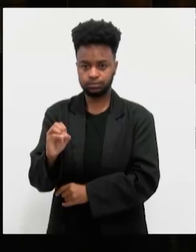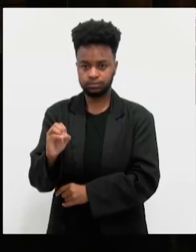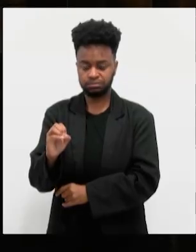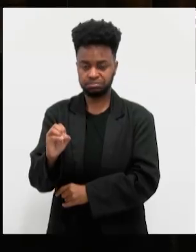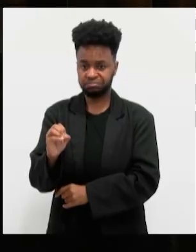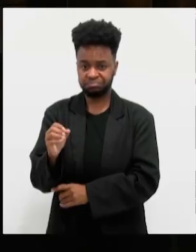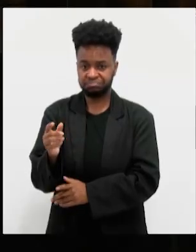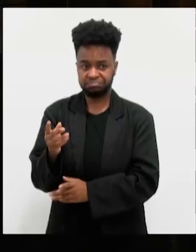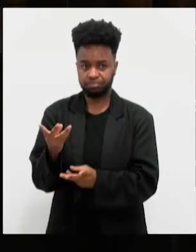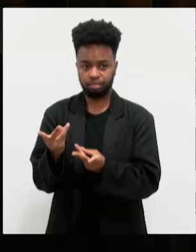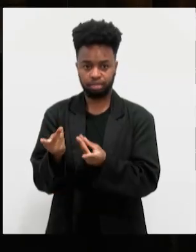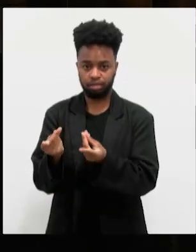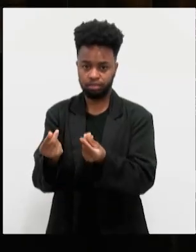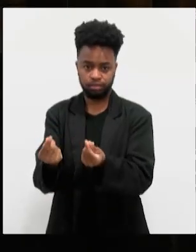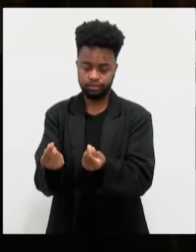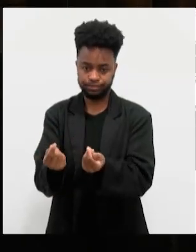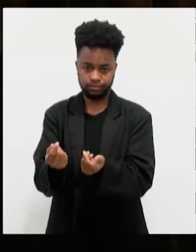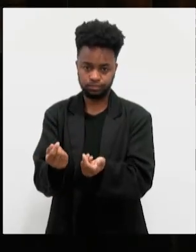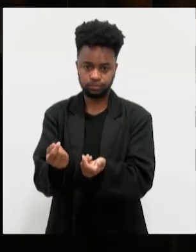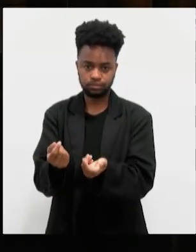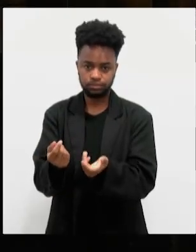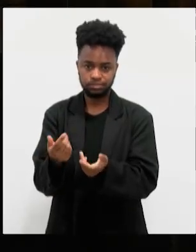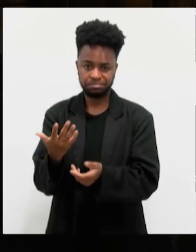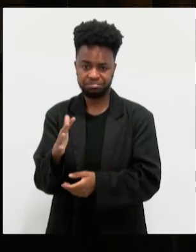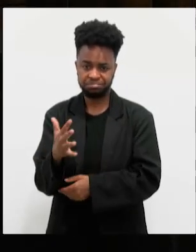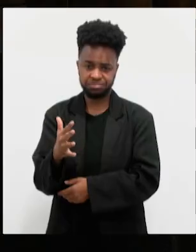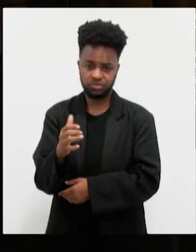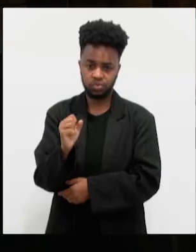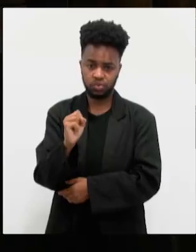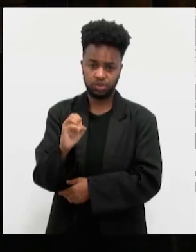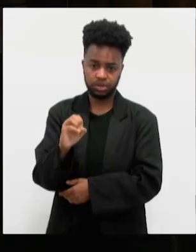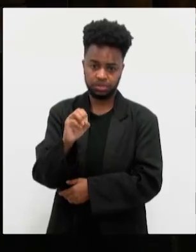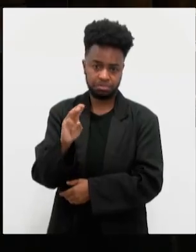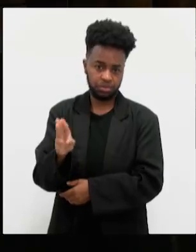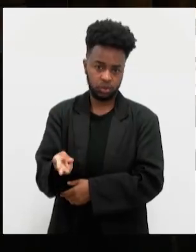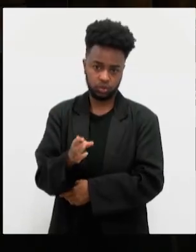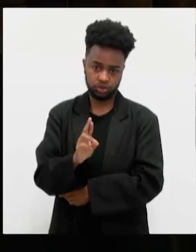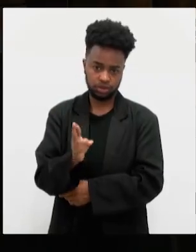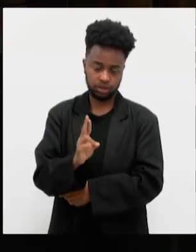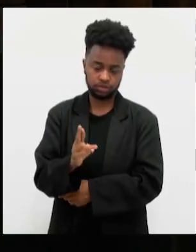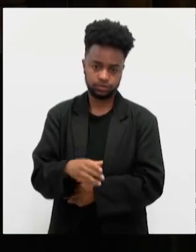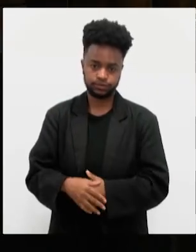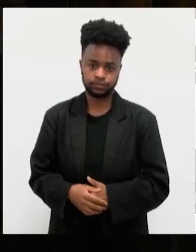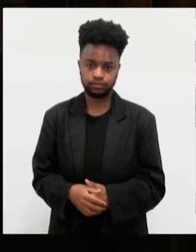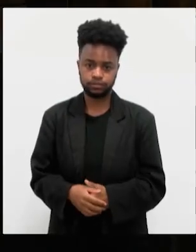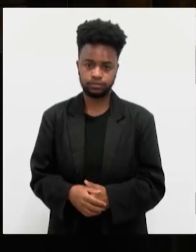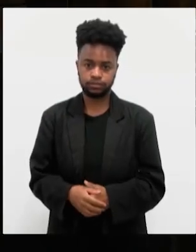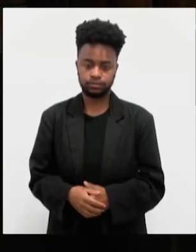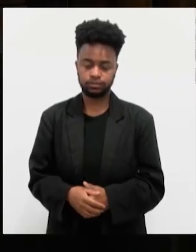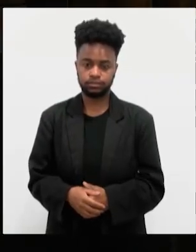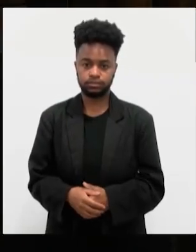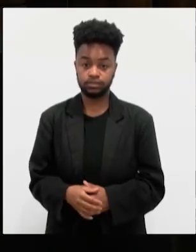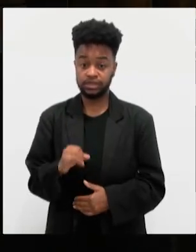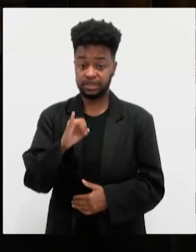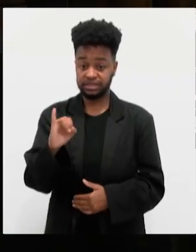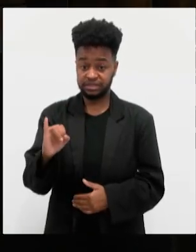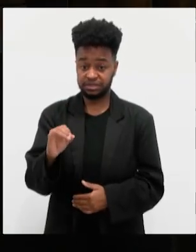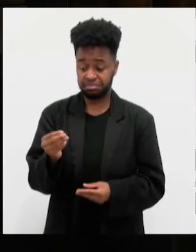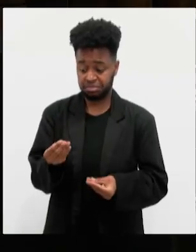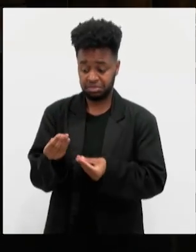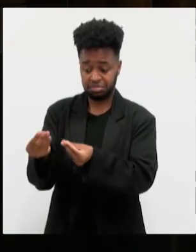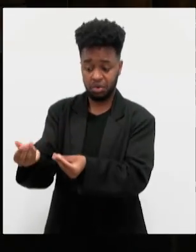forte assim, é algo na ordem de 80 milhões de reais. Se recebeu